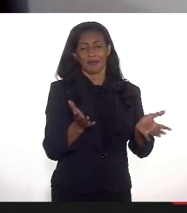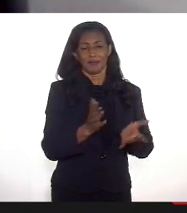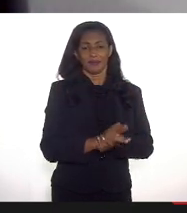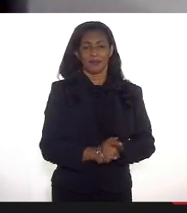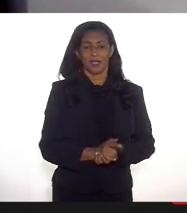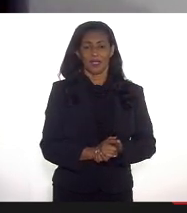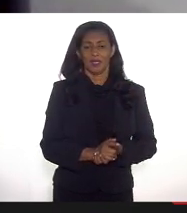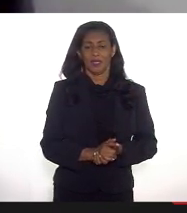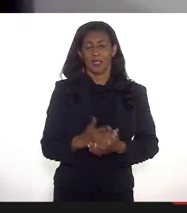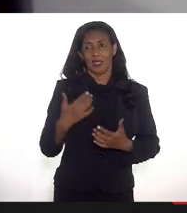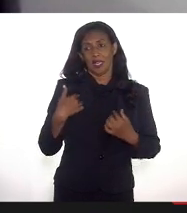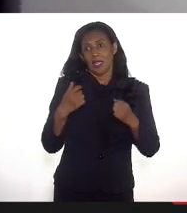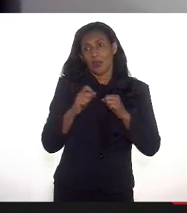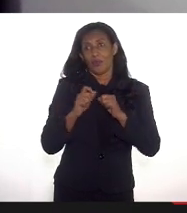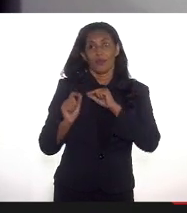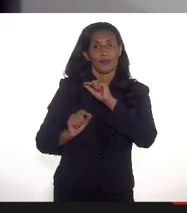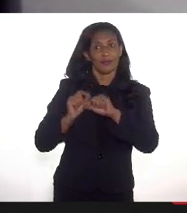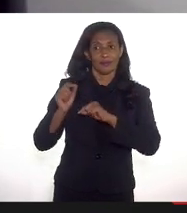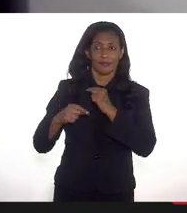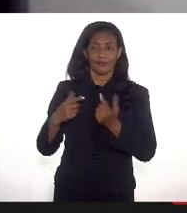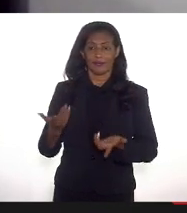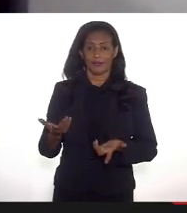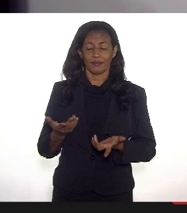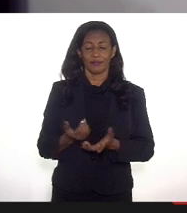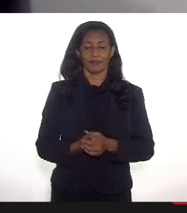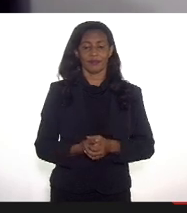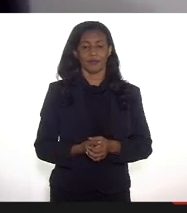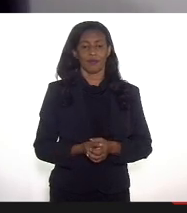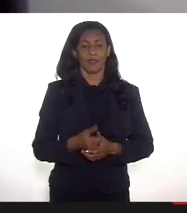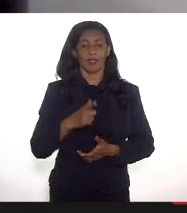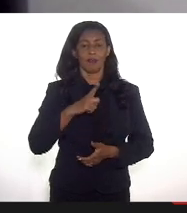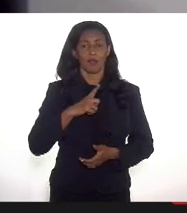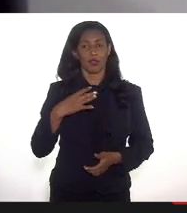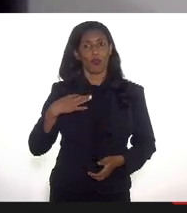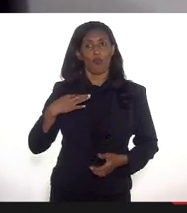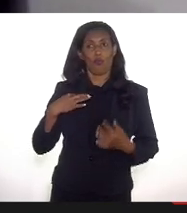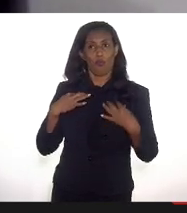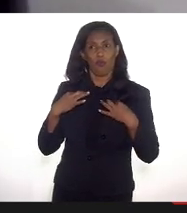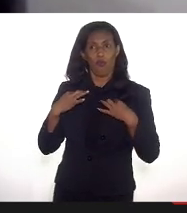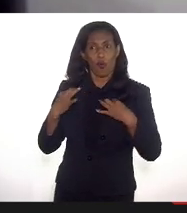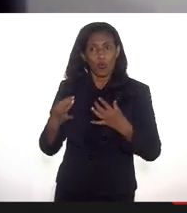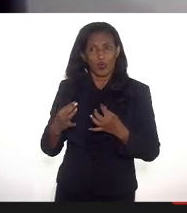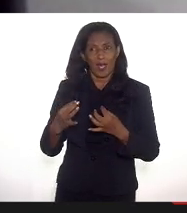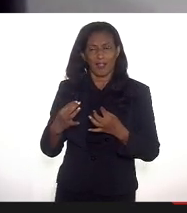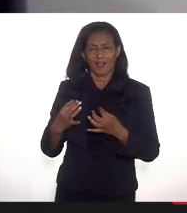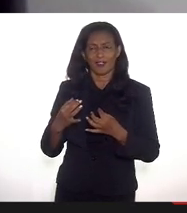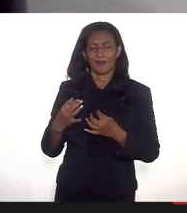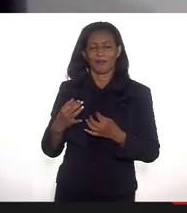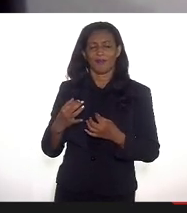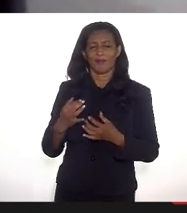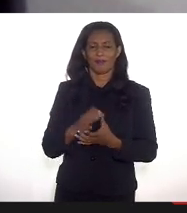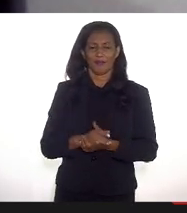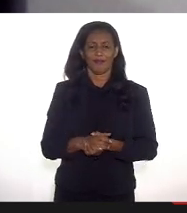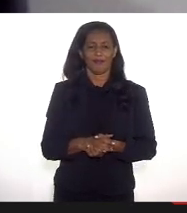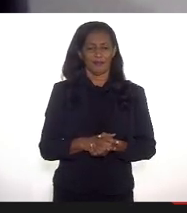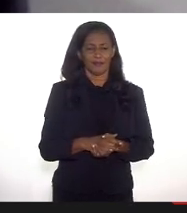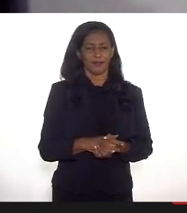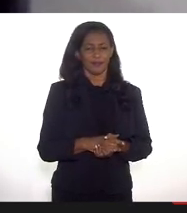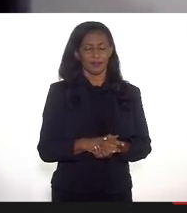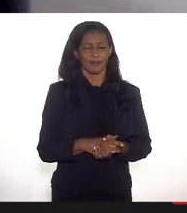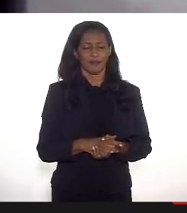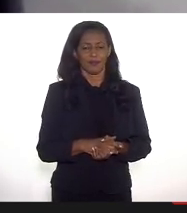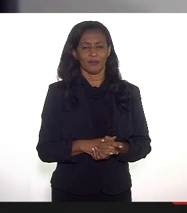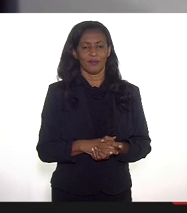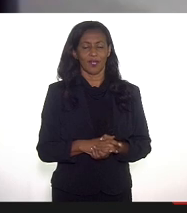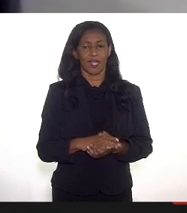né? Fazer o quê, né? Mas eu tive voluntários, e é horrível dizer isso. Sabe, a